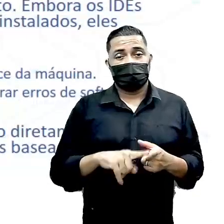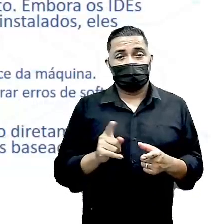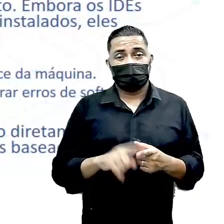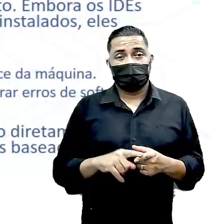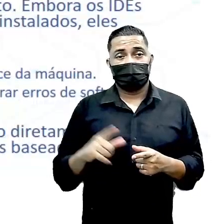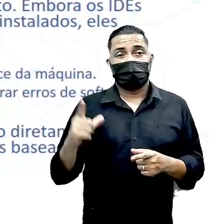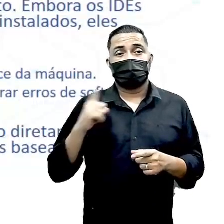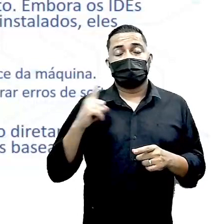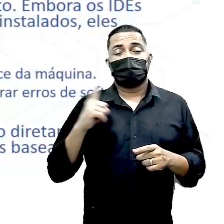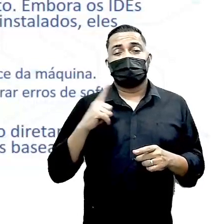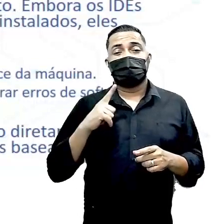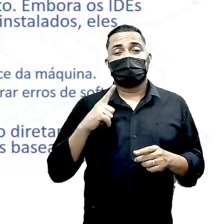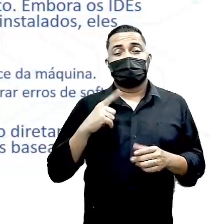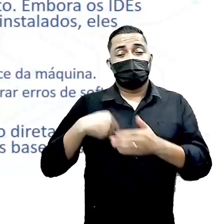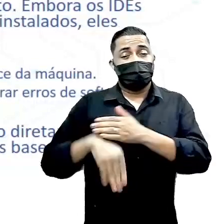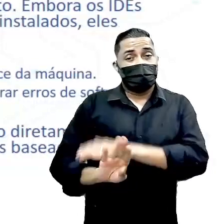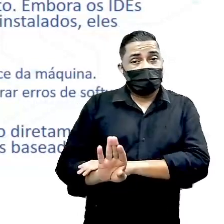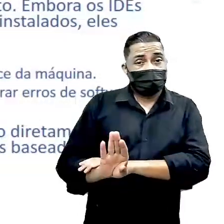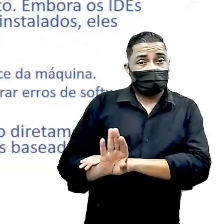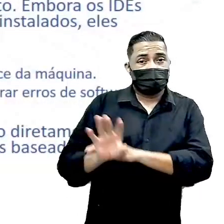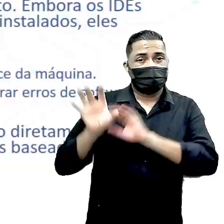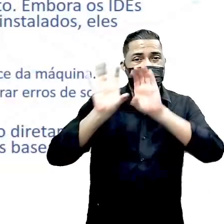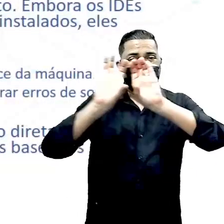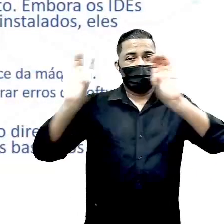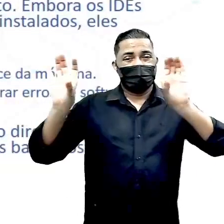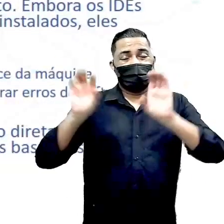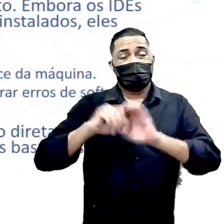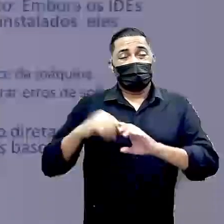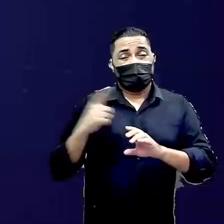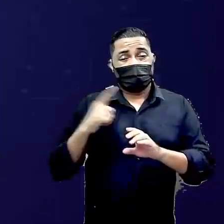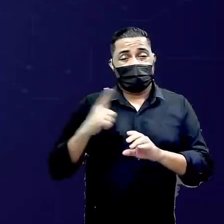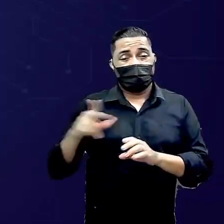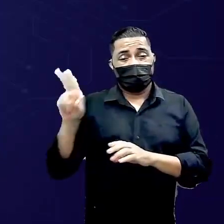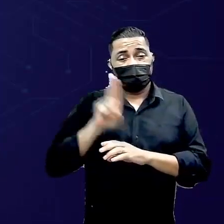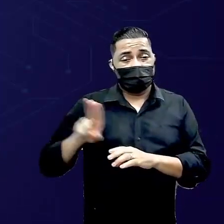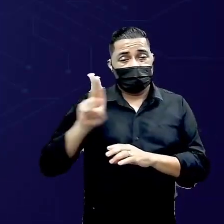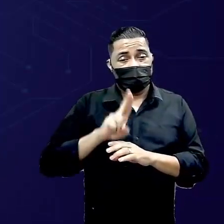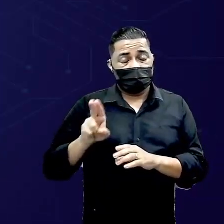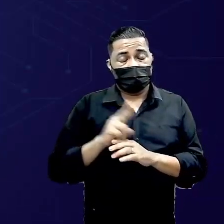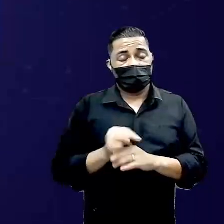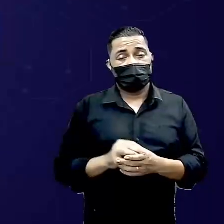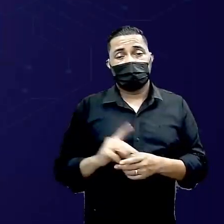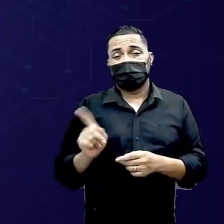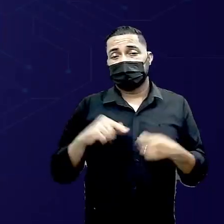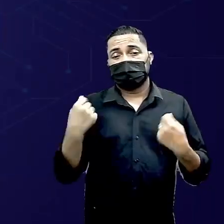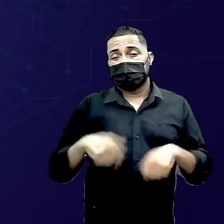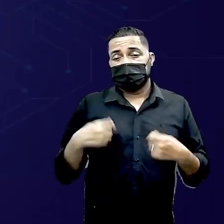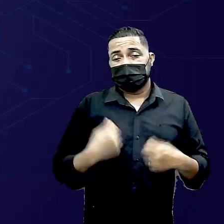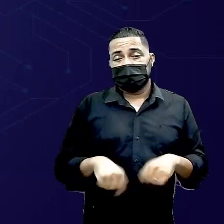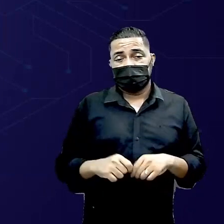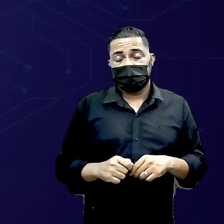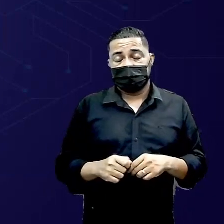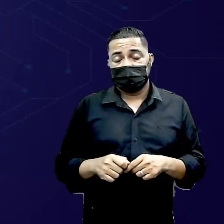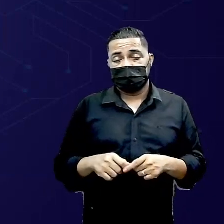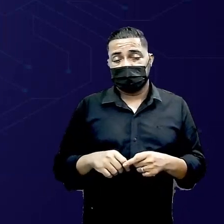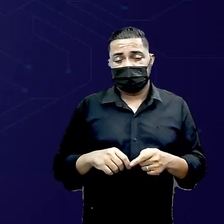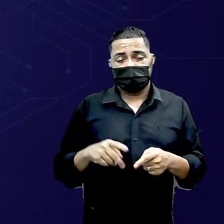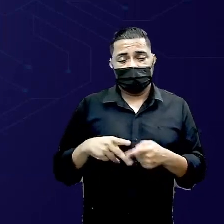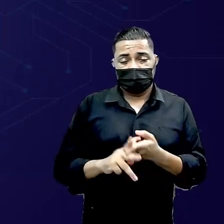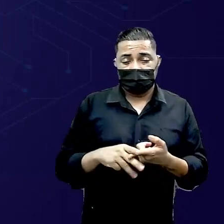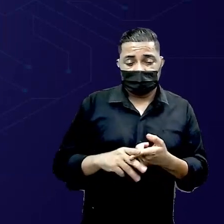é uma aplicação, né, que você utiliza no próprio navegador e não precisa fazer instalação no computador.